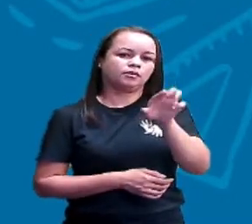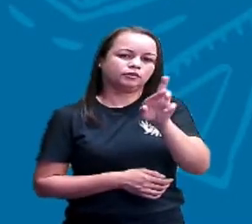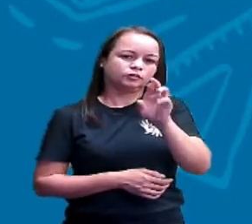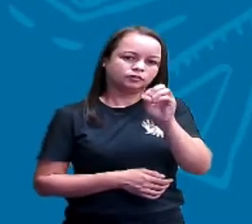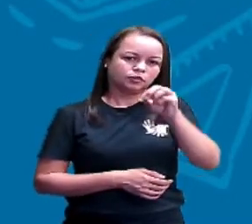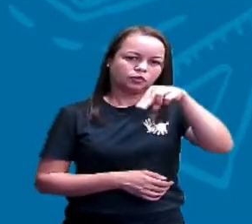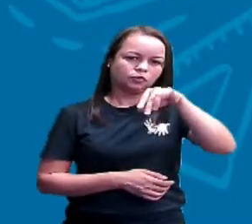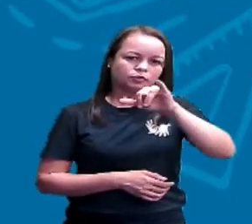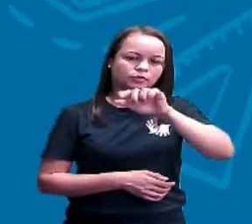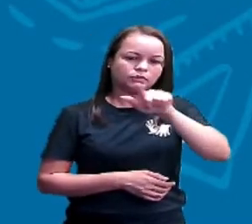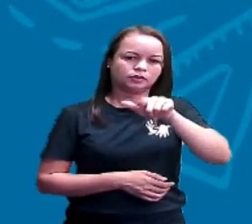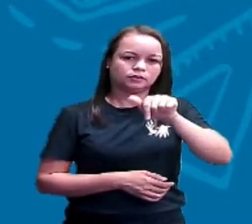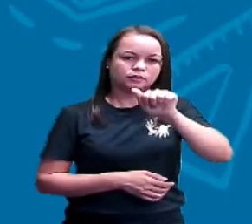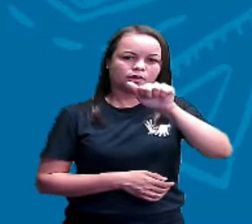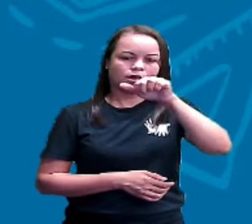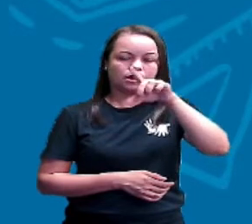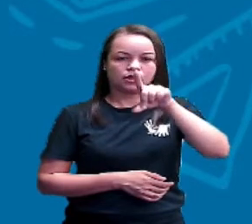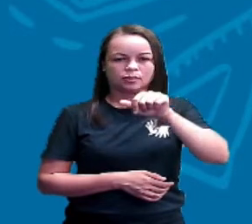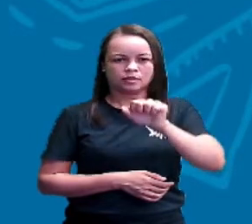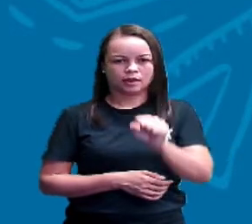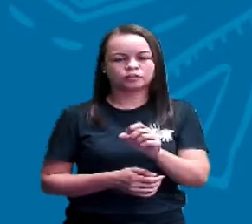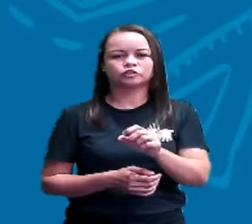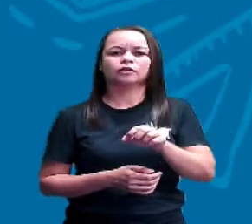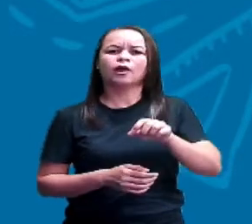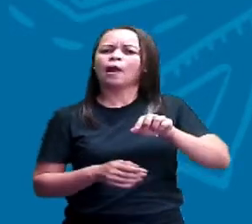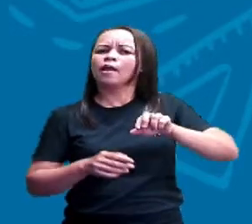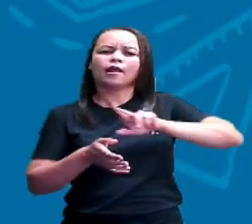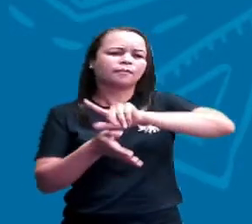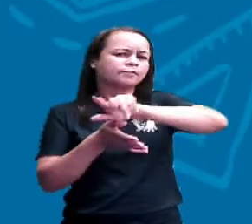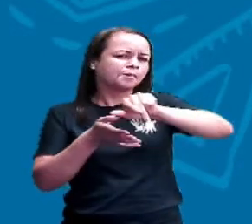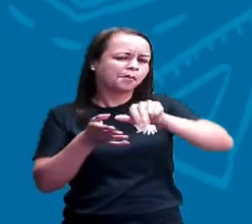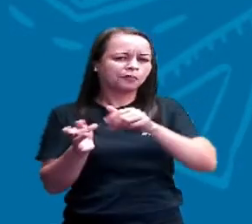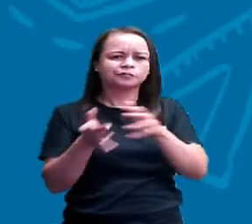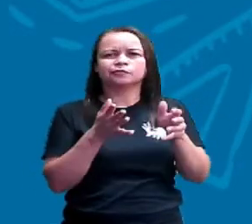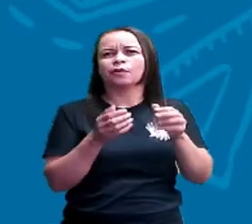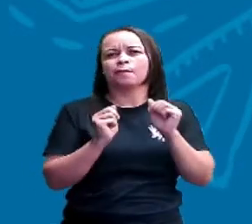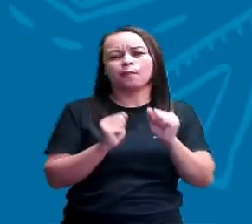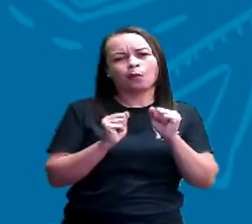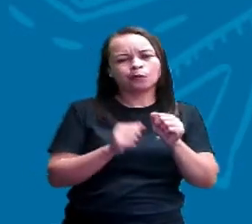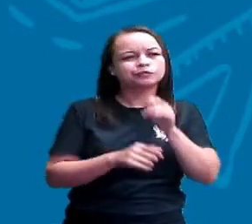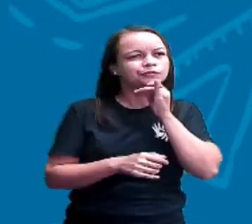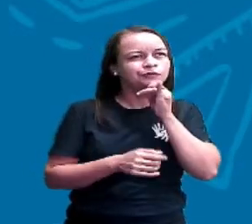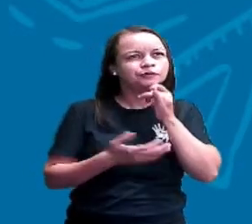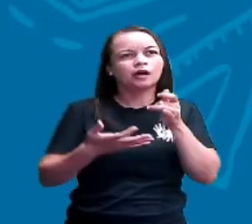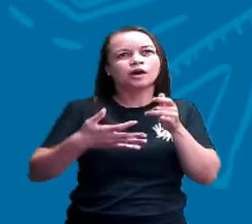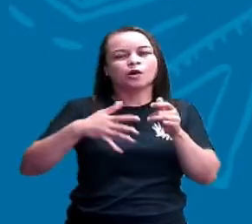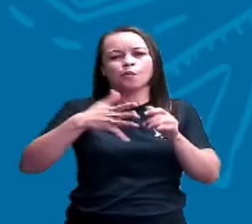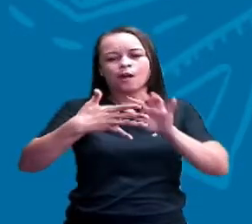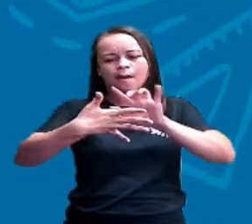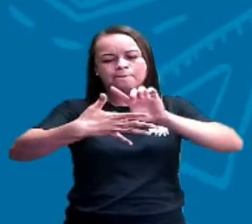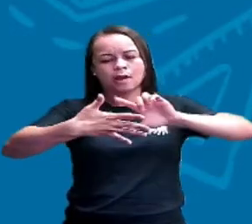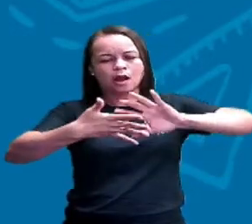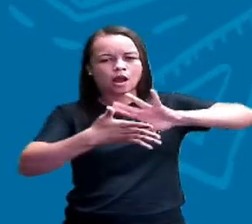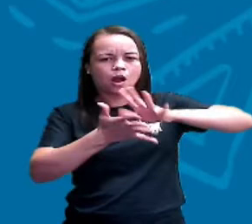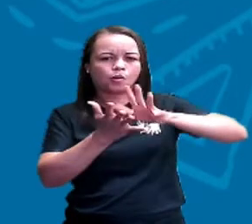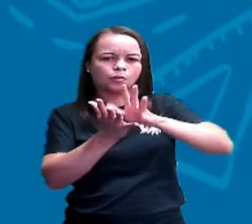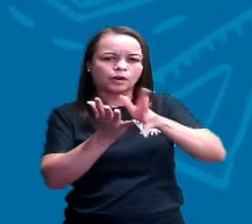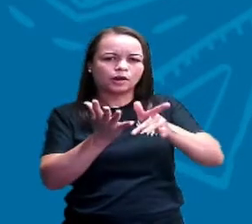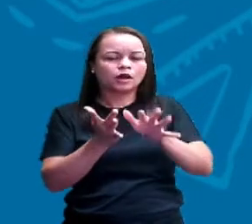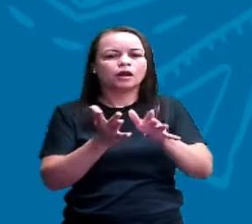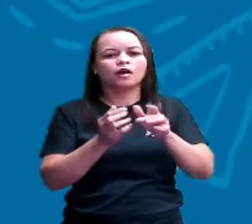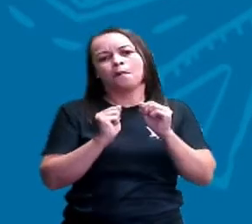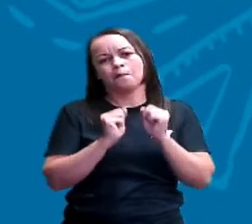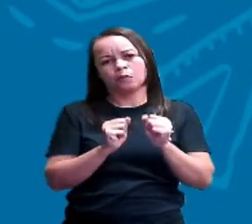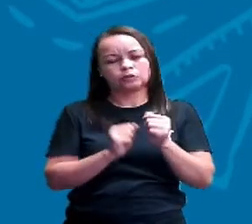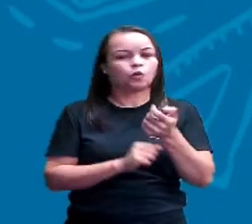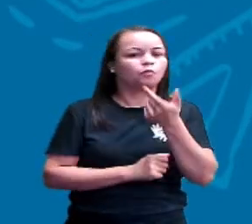que variam. Por exemplo, posso medir com mão, ou então, que nem João fez lá,